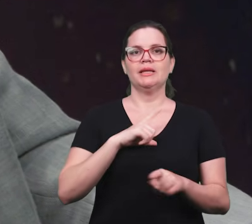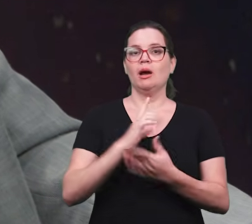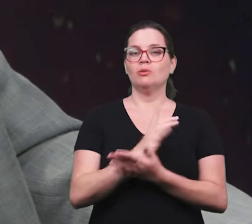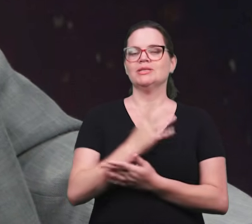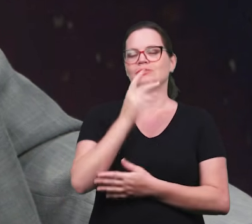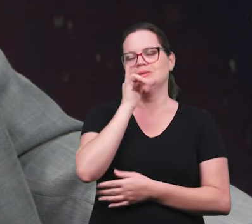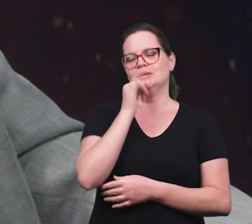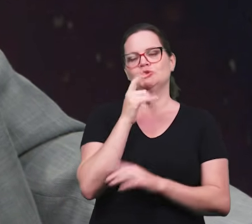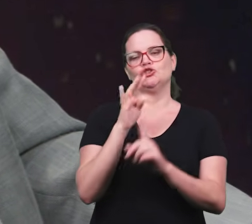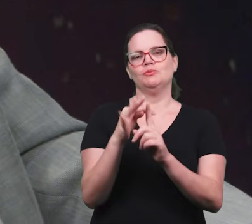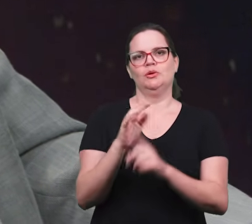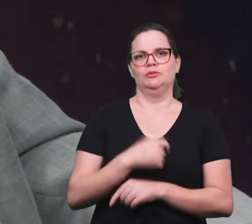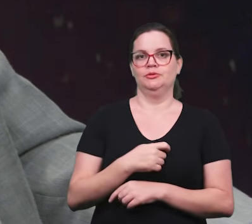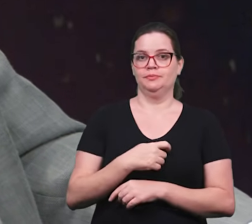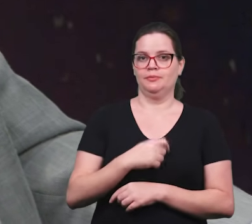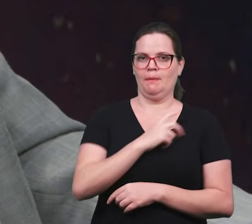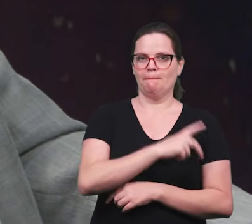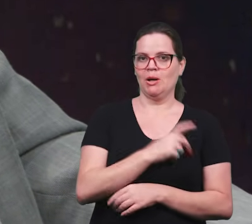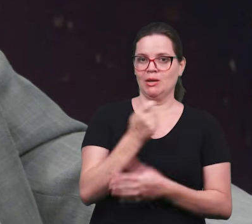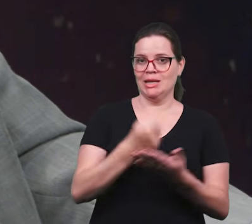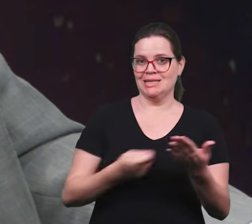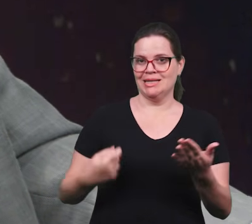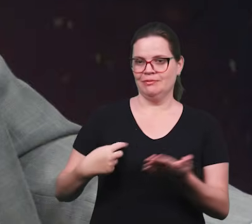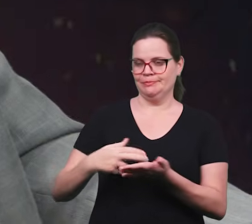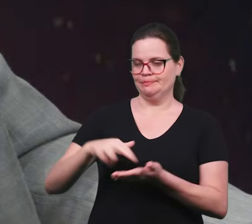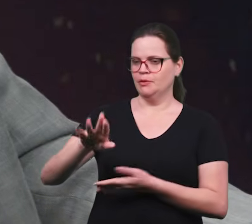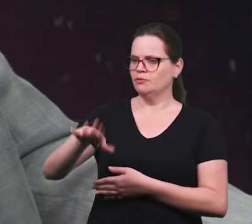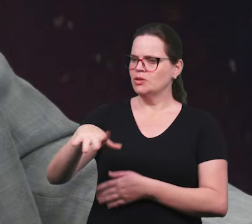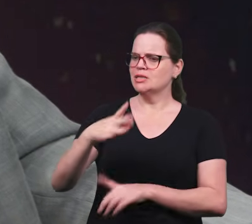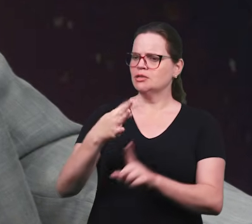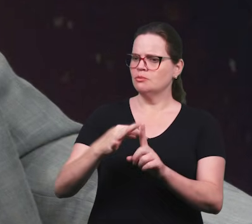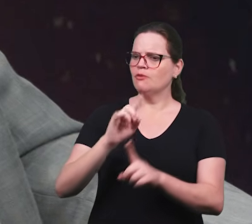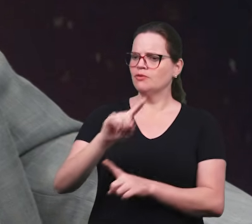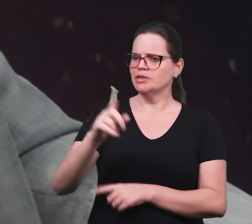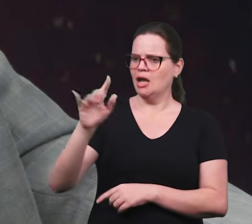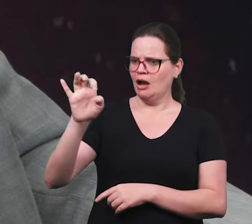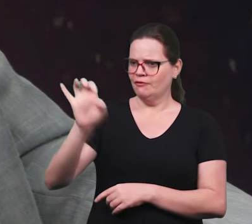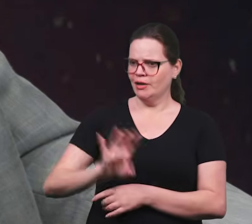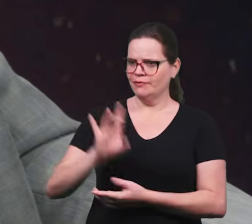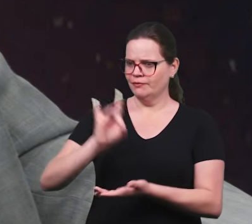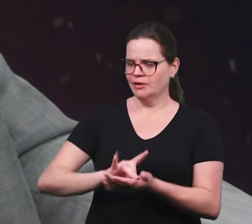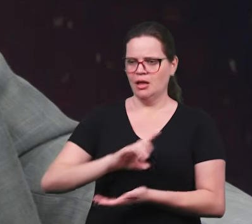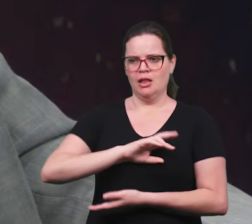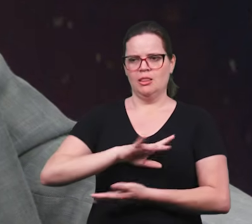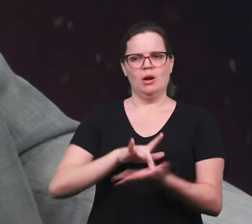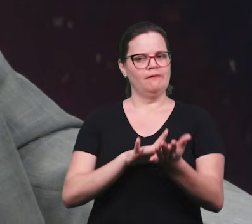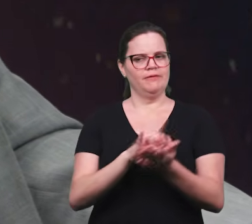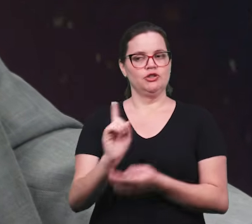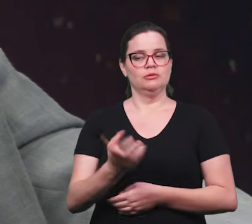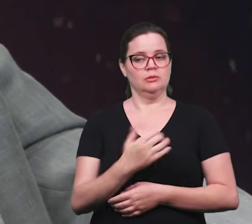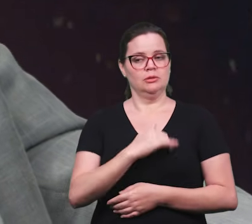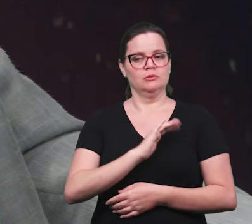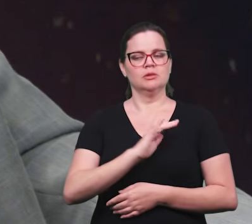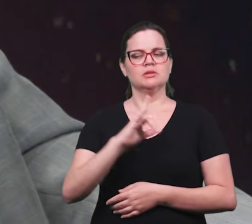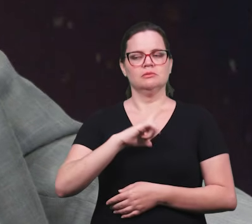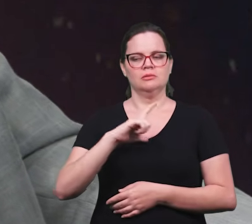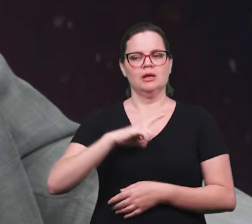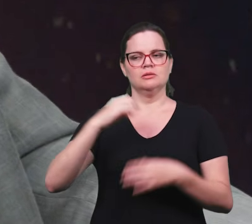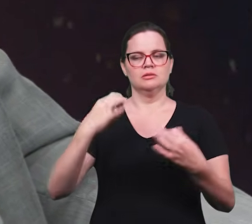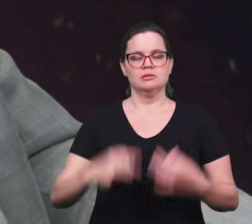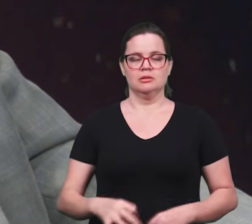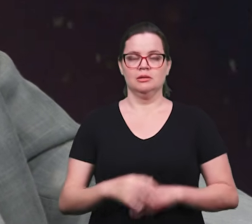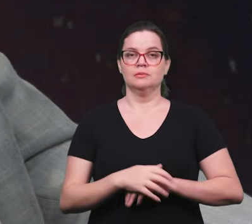fé que habita em ti é uma fé não fingida, ou seja, uma fé não aparente, é uma fé que está dentro do seu coração, dentro da sua